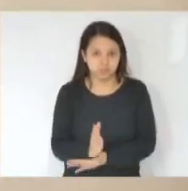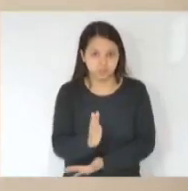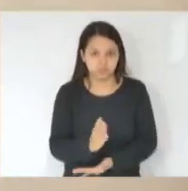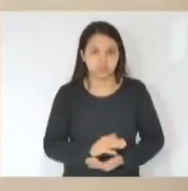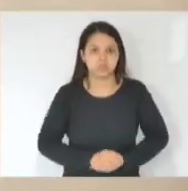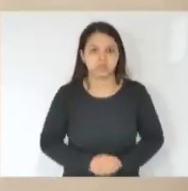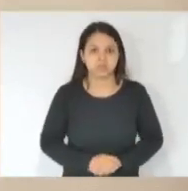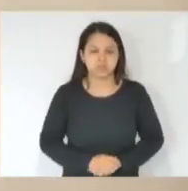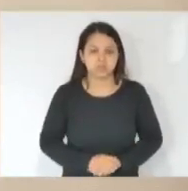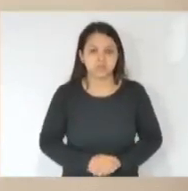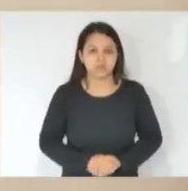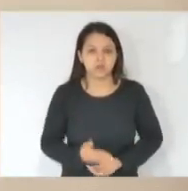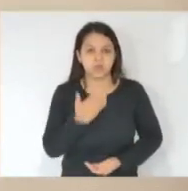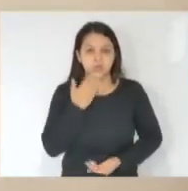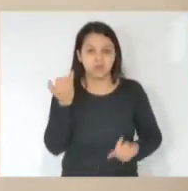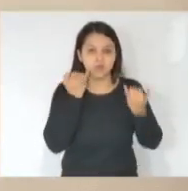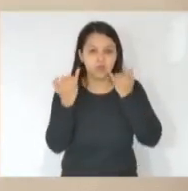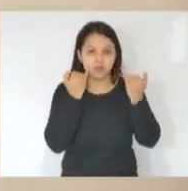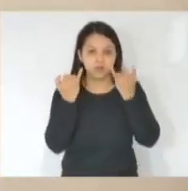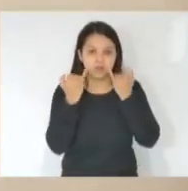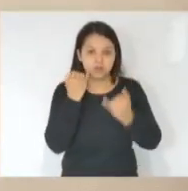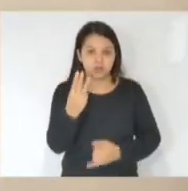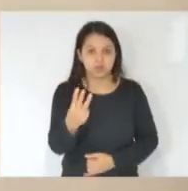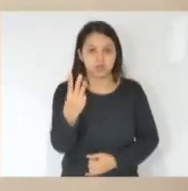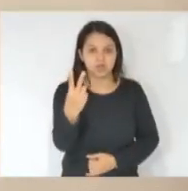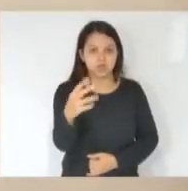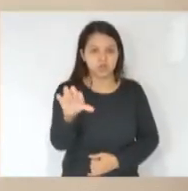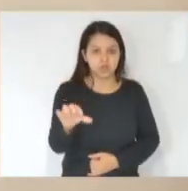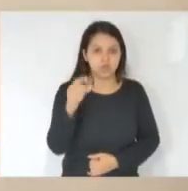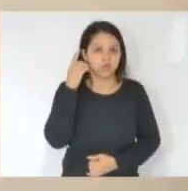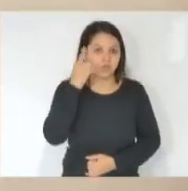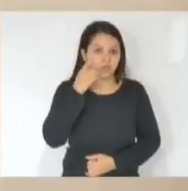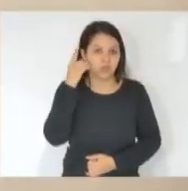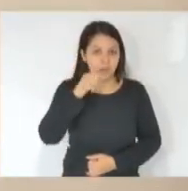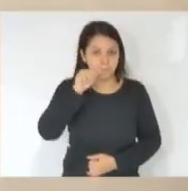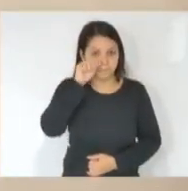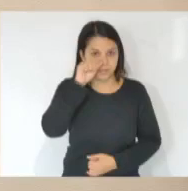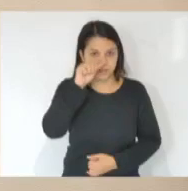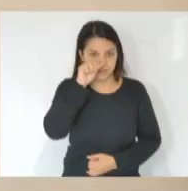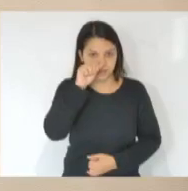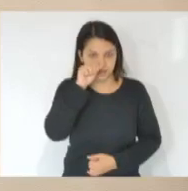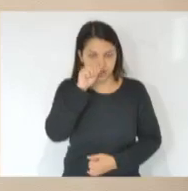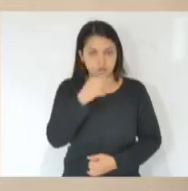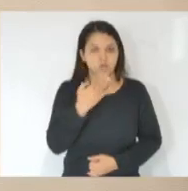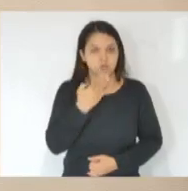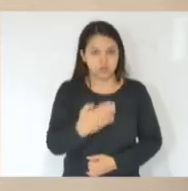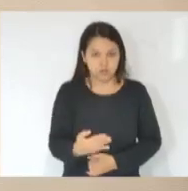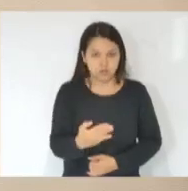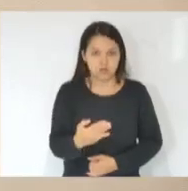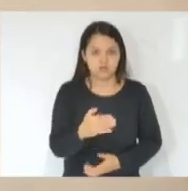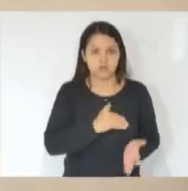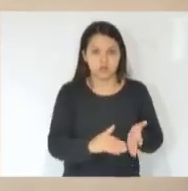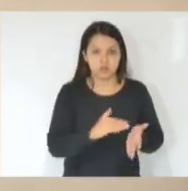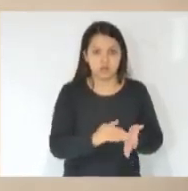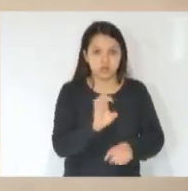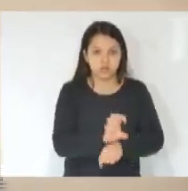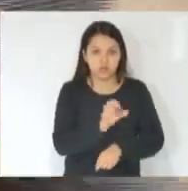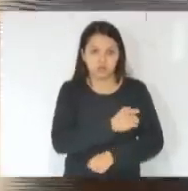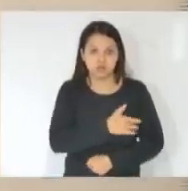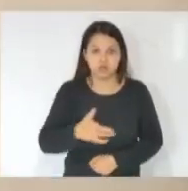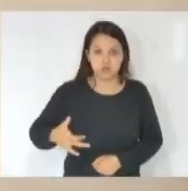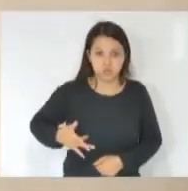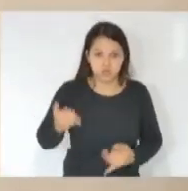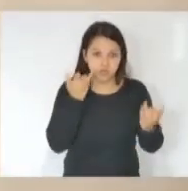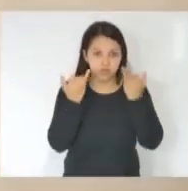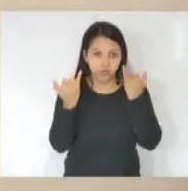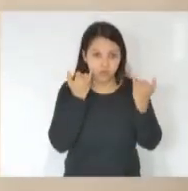aprovado. Pedido de informação 329, da autoria do deputado João Amin, solicitando ao secretário de Estado da Saúde informações acerca